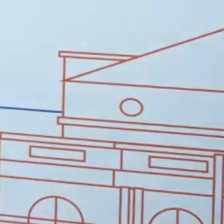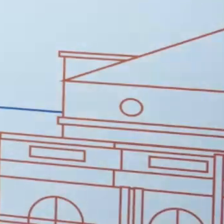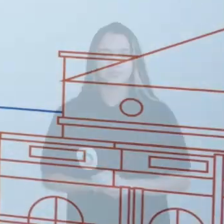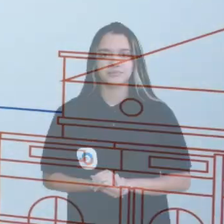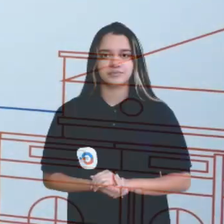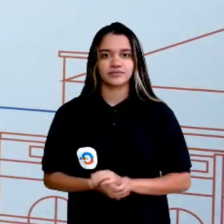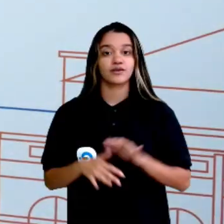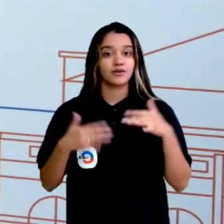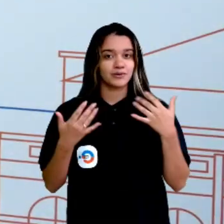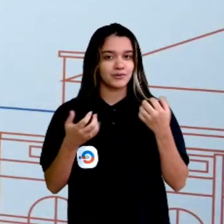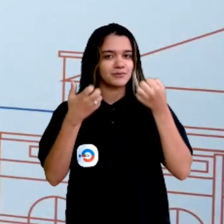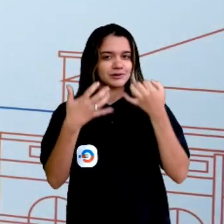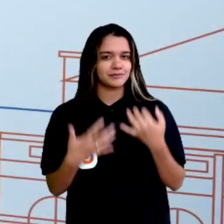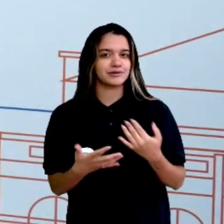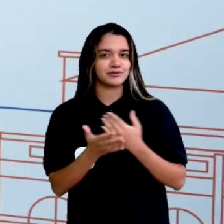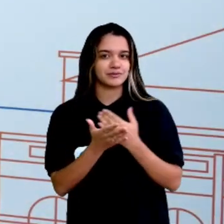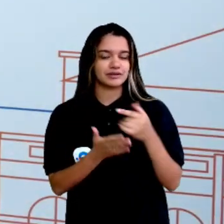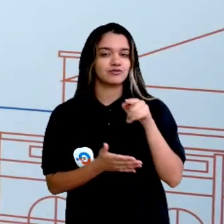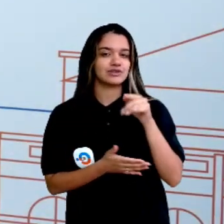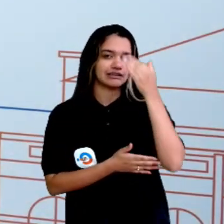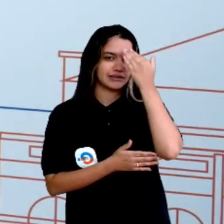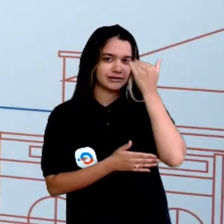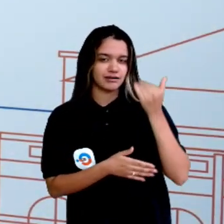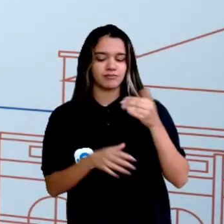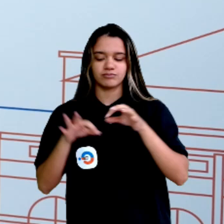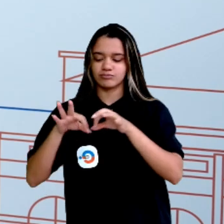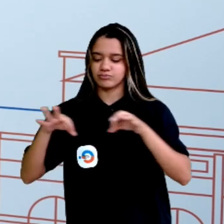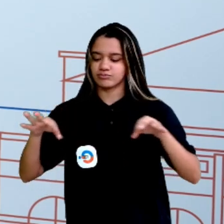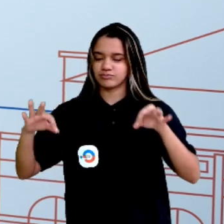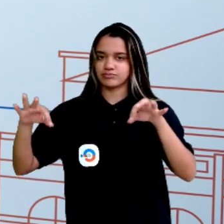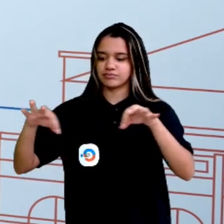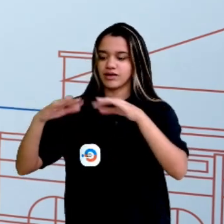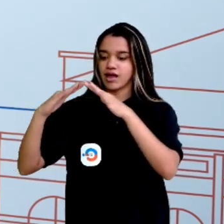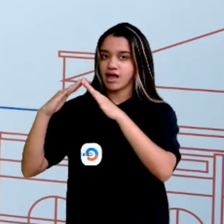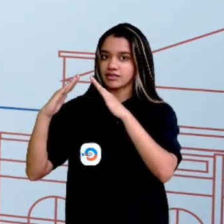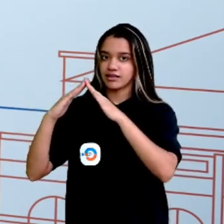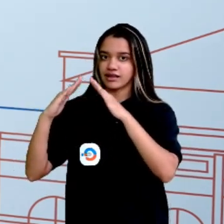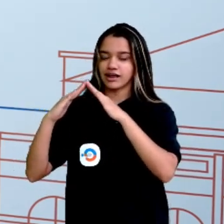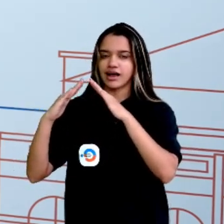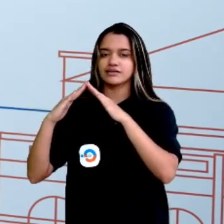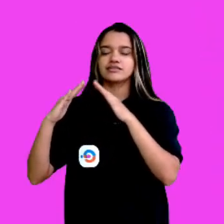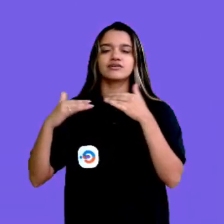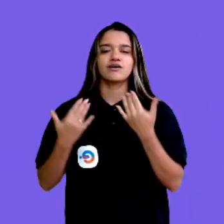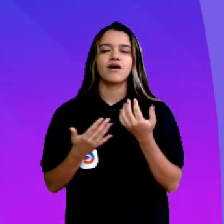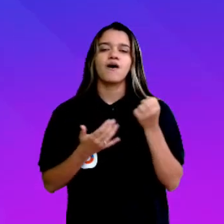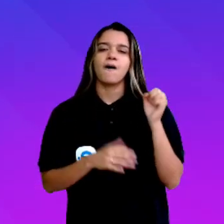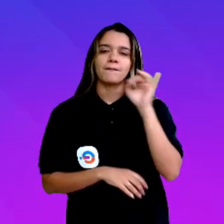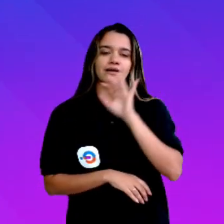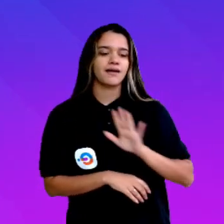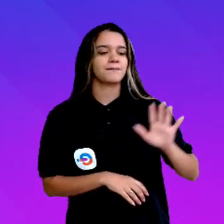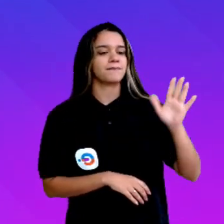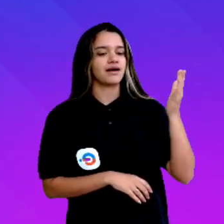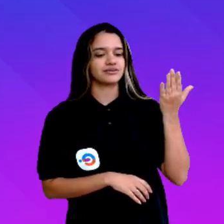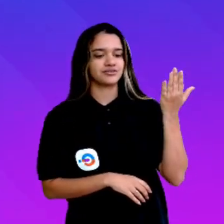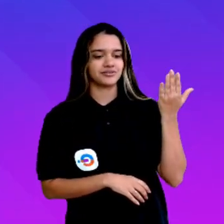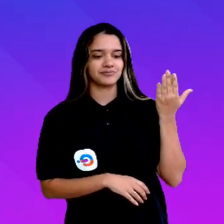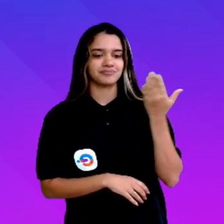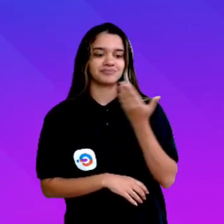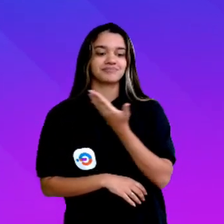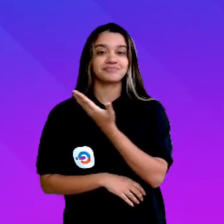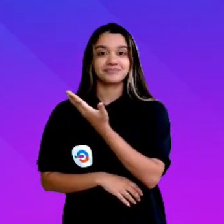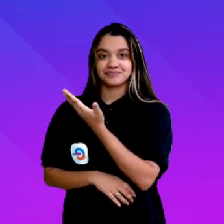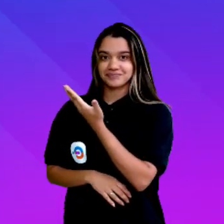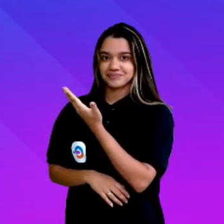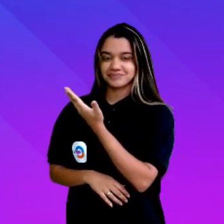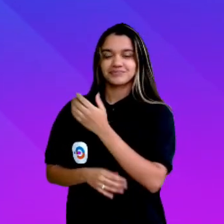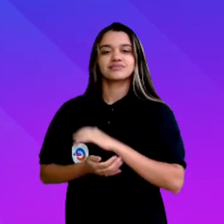Como eu te falei anteriormente, você sabe quanto é que mede o contorno da sua casa? Observe essa imagem aqui. Vamos supor que ela